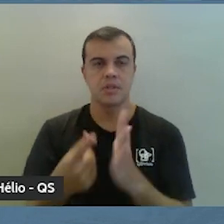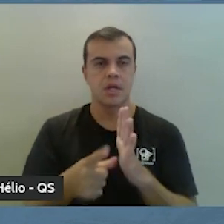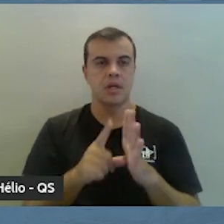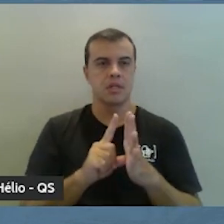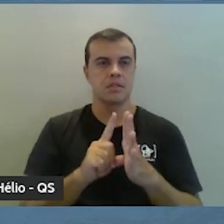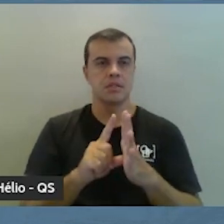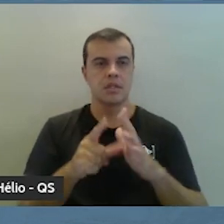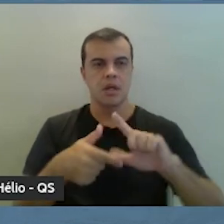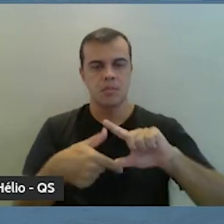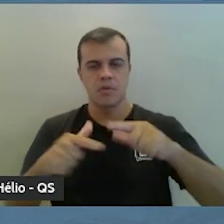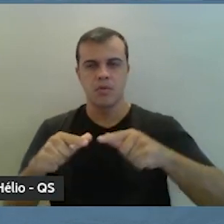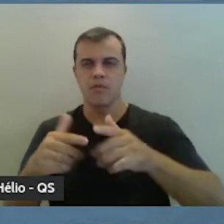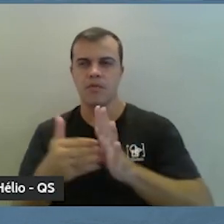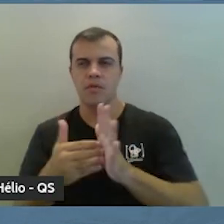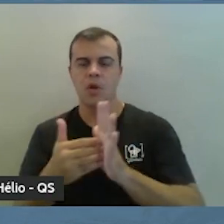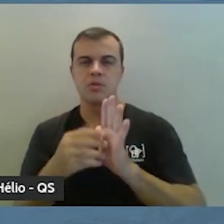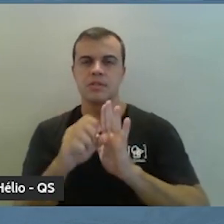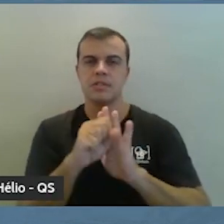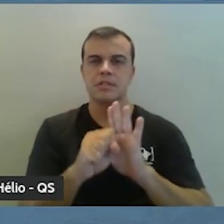no final do século